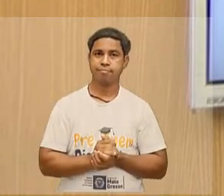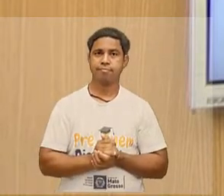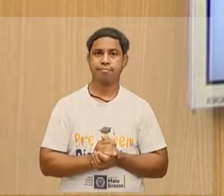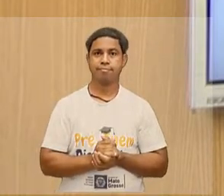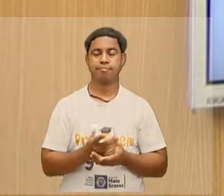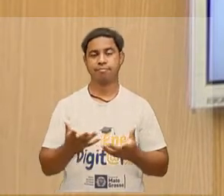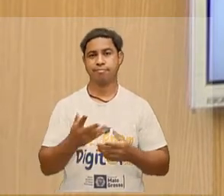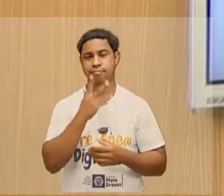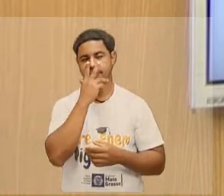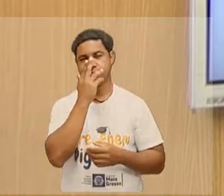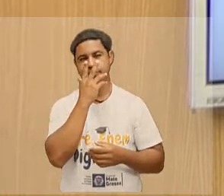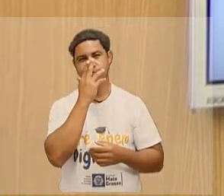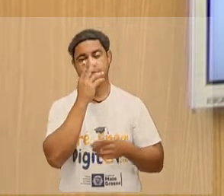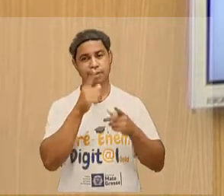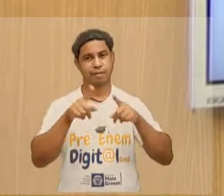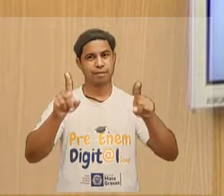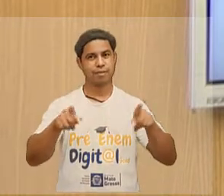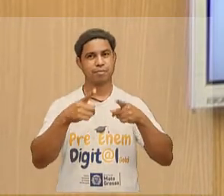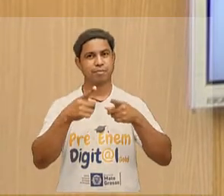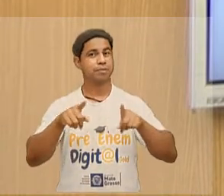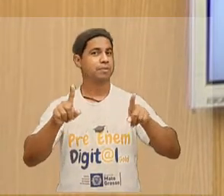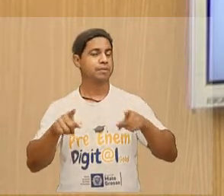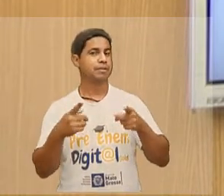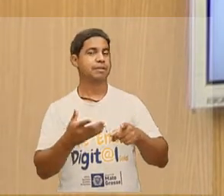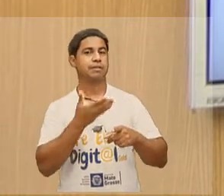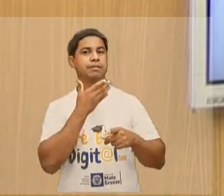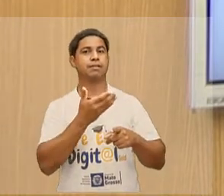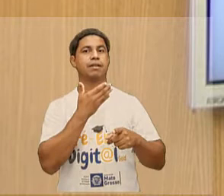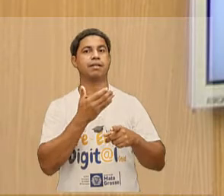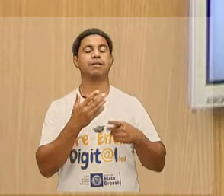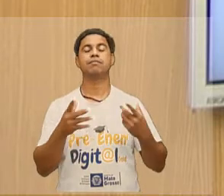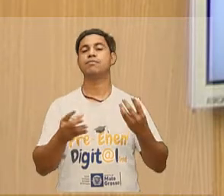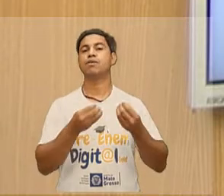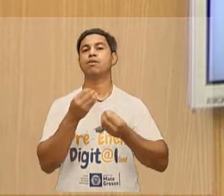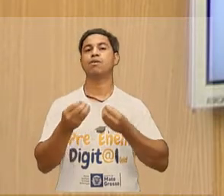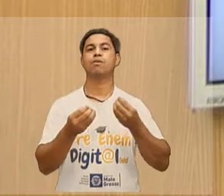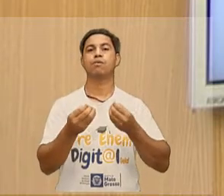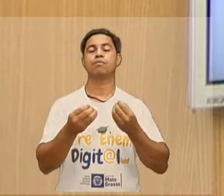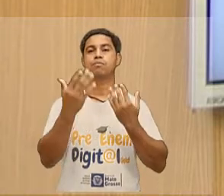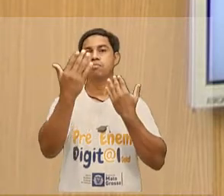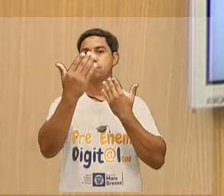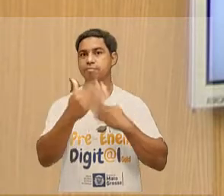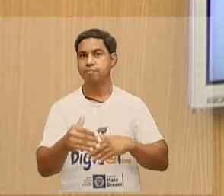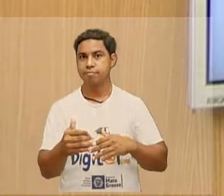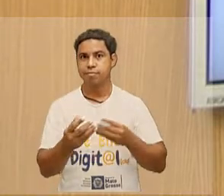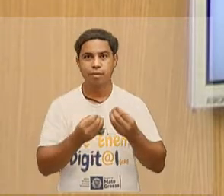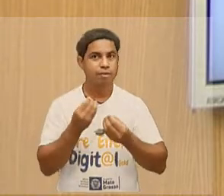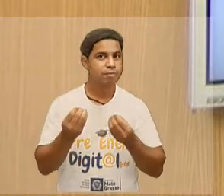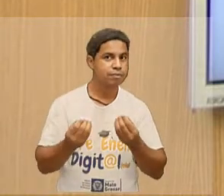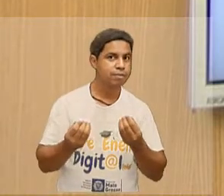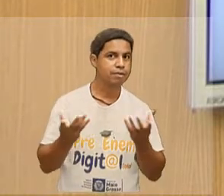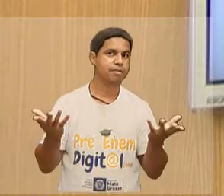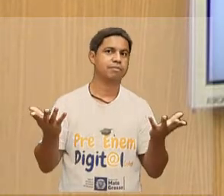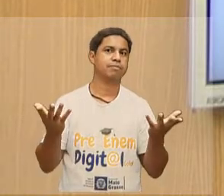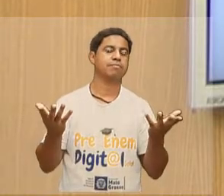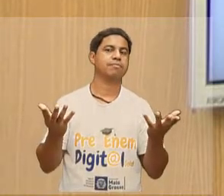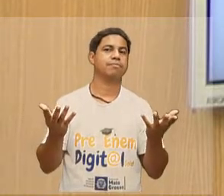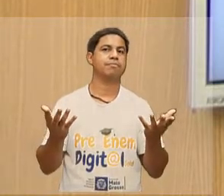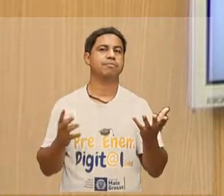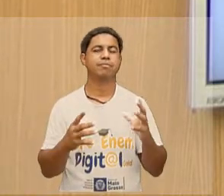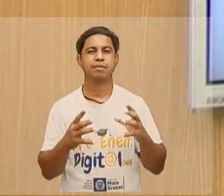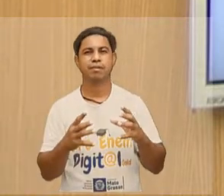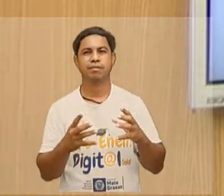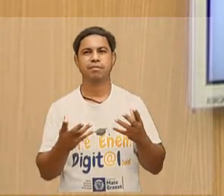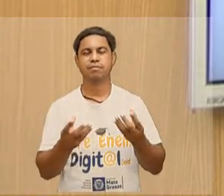ampere, né? Parece música de Natal. Aliás, no Novo Normal, como será o Natal? É peru, né? É ovo de